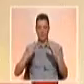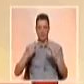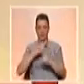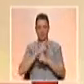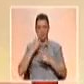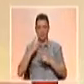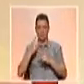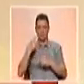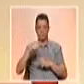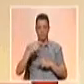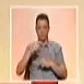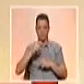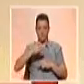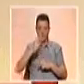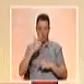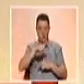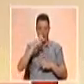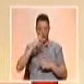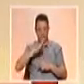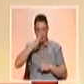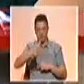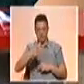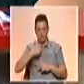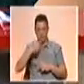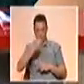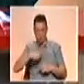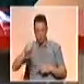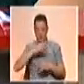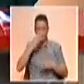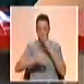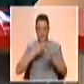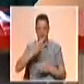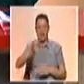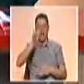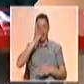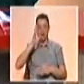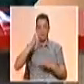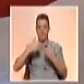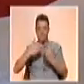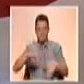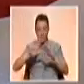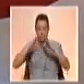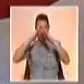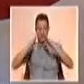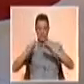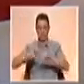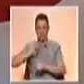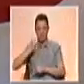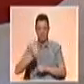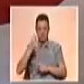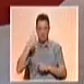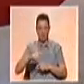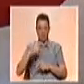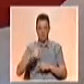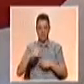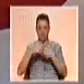exatamente por aquilo que a Paula também estava a dizer, que nós estamos aqui a falar da água, mas os telhados verdes têm várias componentes